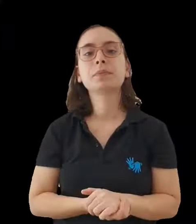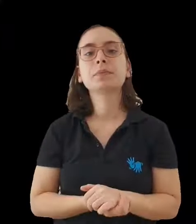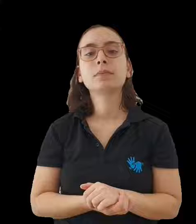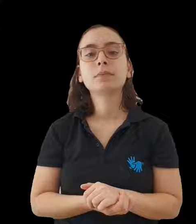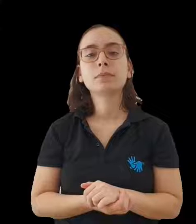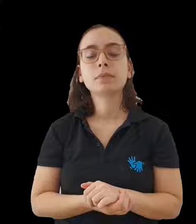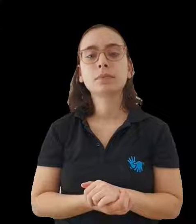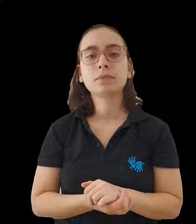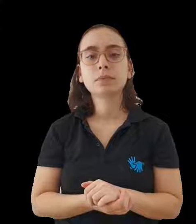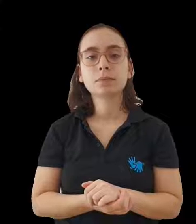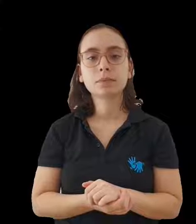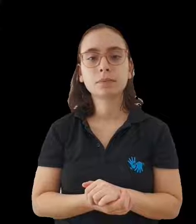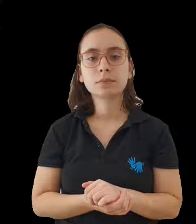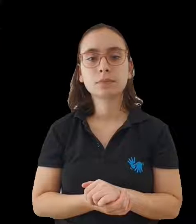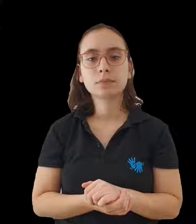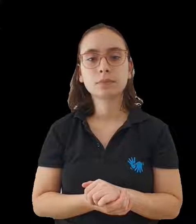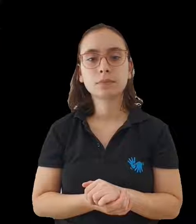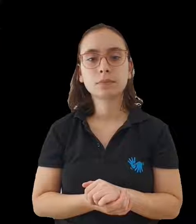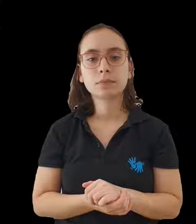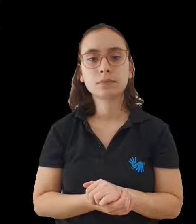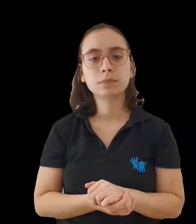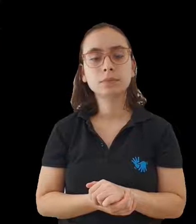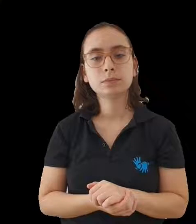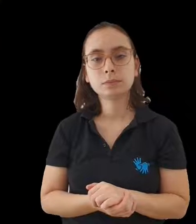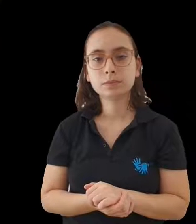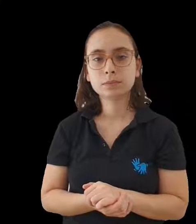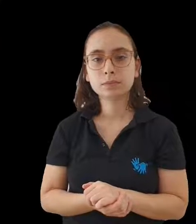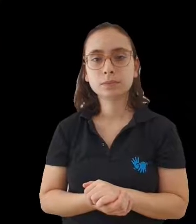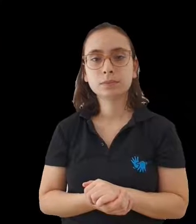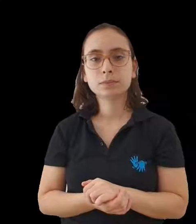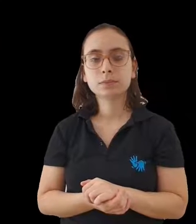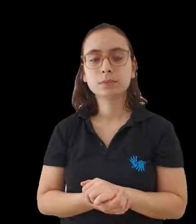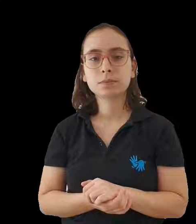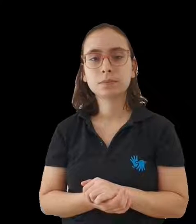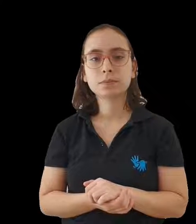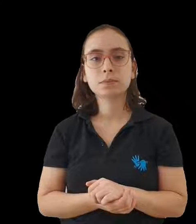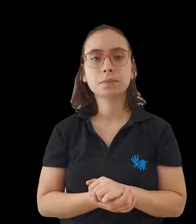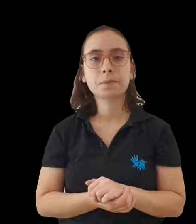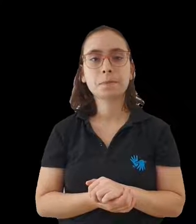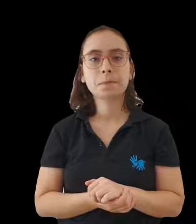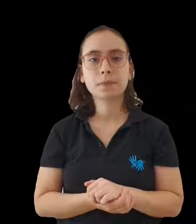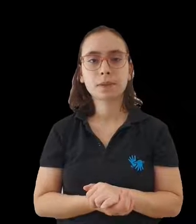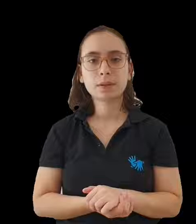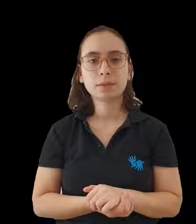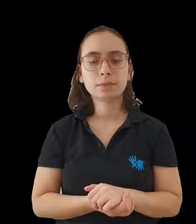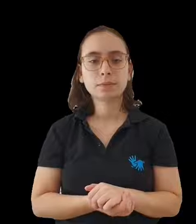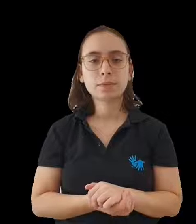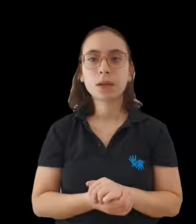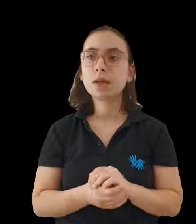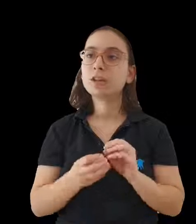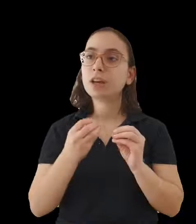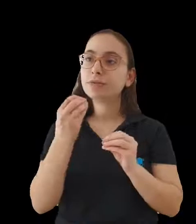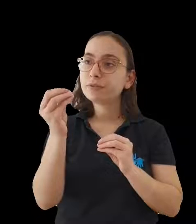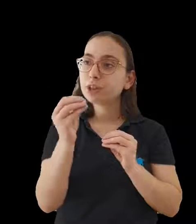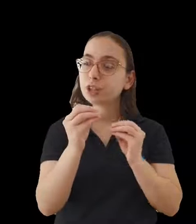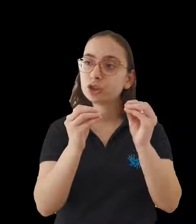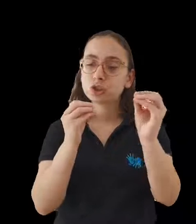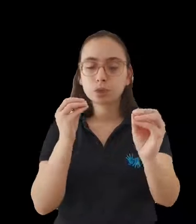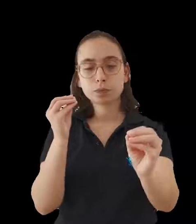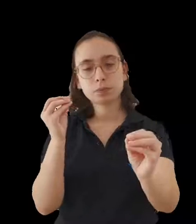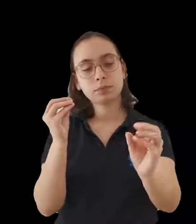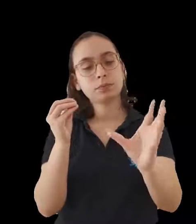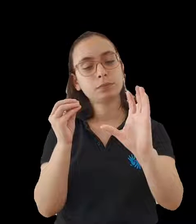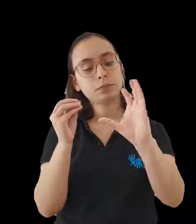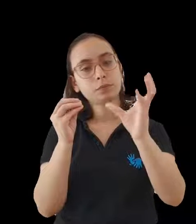para vocês conseguirem fazer assim, com ela. Pra cima. Na frente da bonequinha. Coloca ela assim na frente da